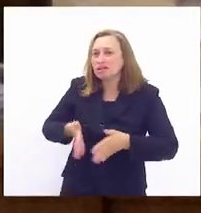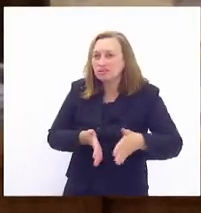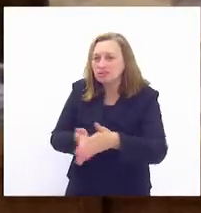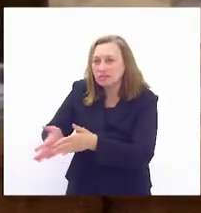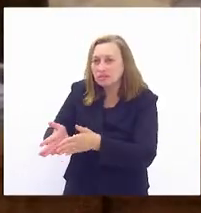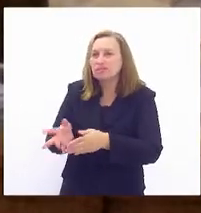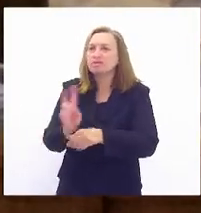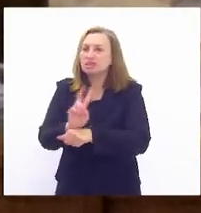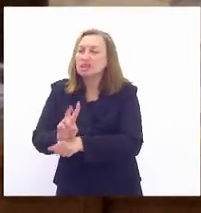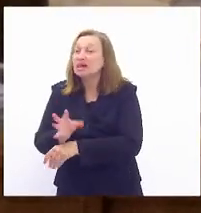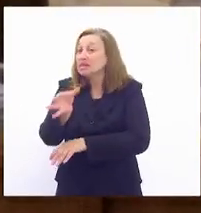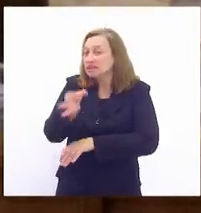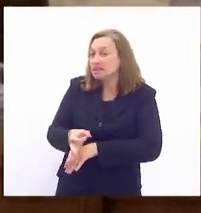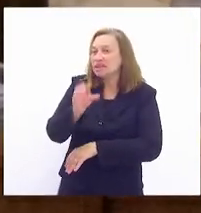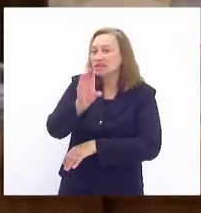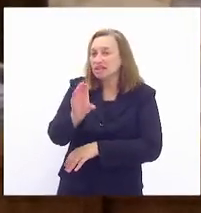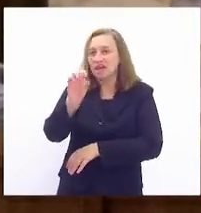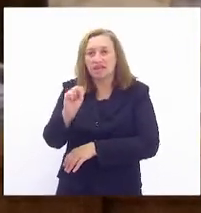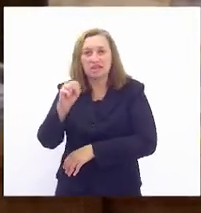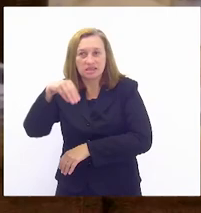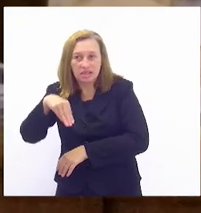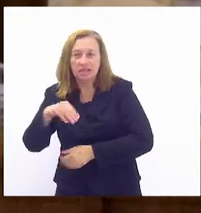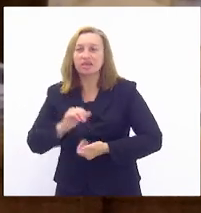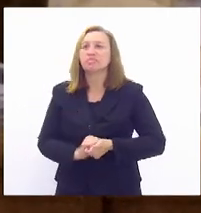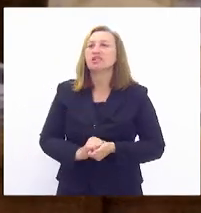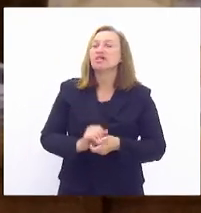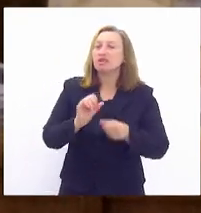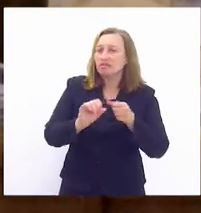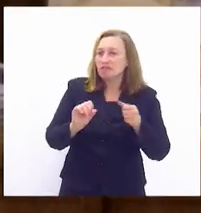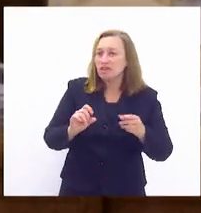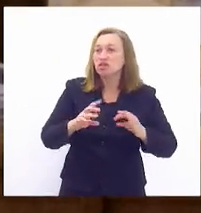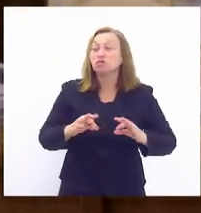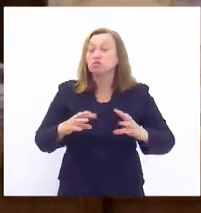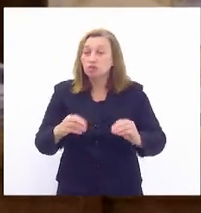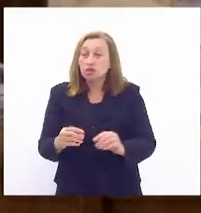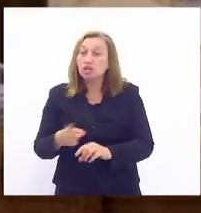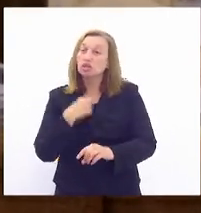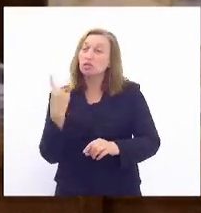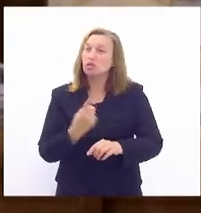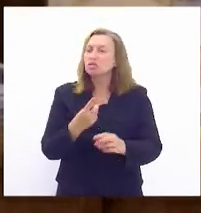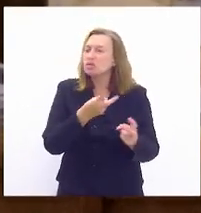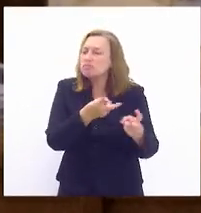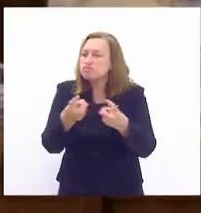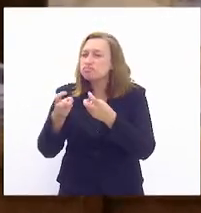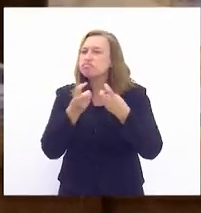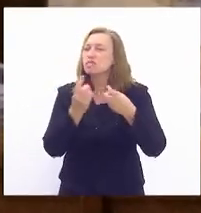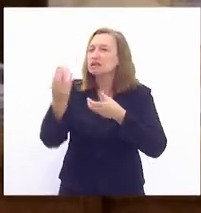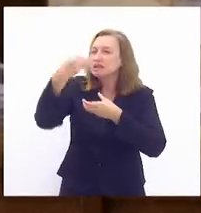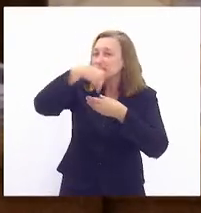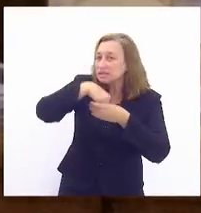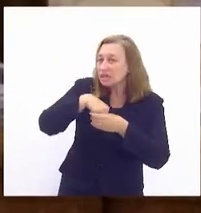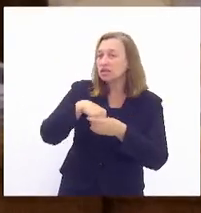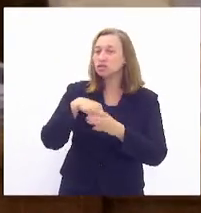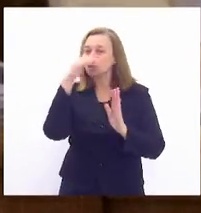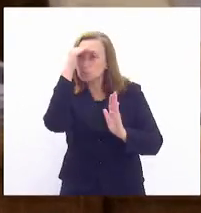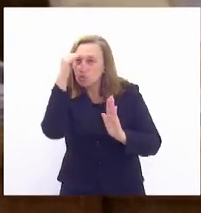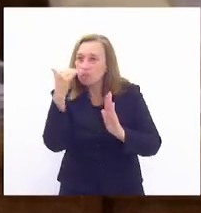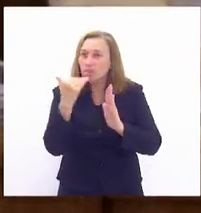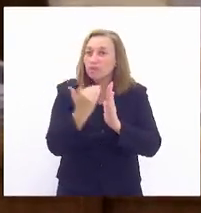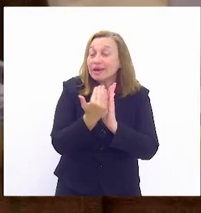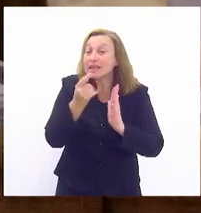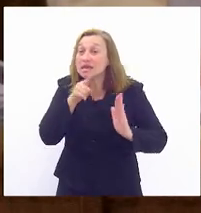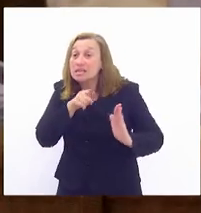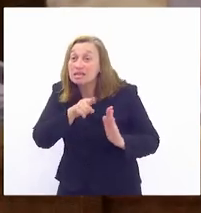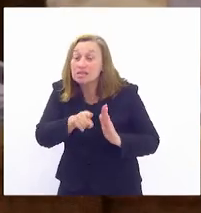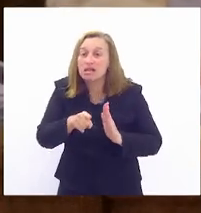De fato, a CSN fez adequações, né, e nós temos observado dentro do cumprimento, esse é um item